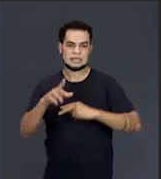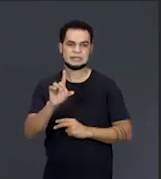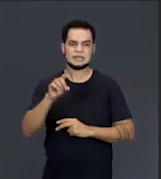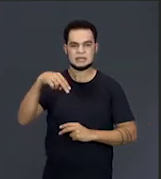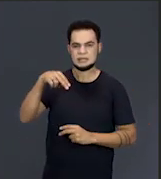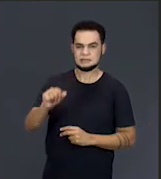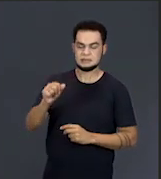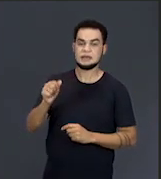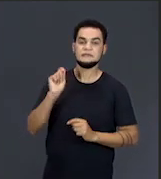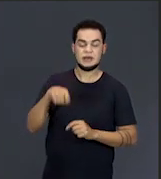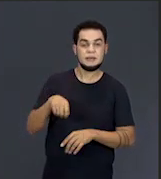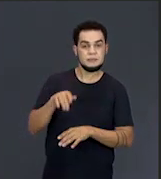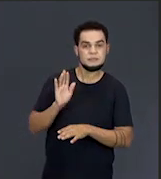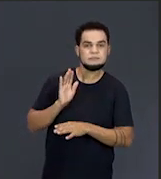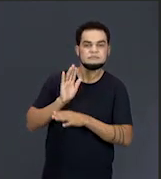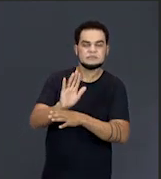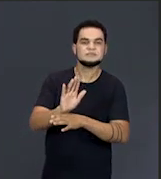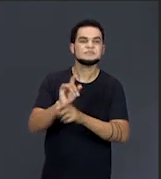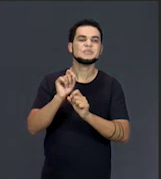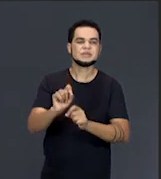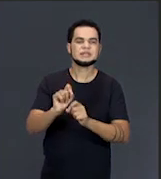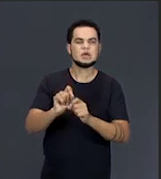o genoma dos organismos,